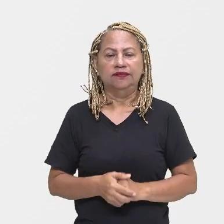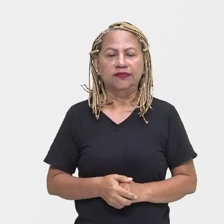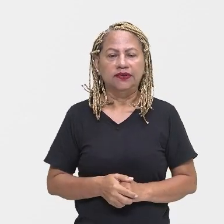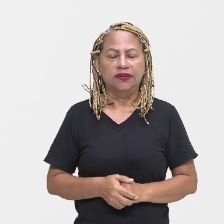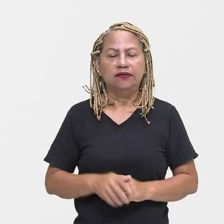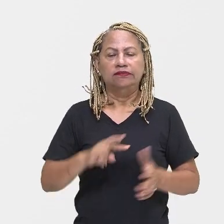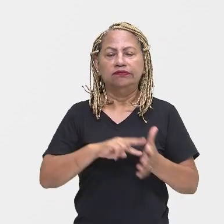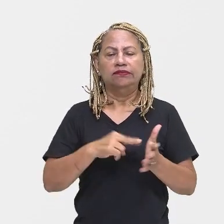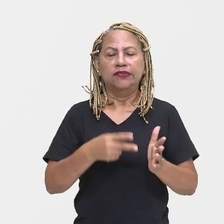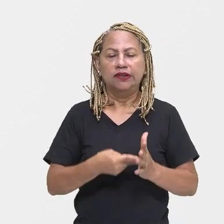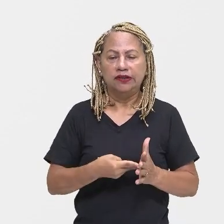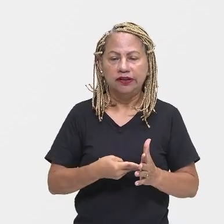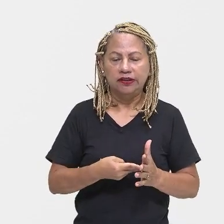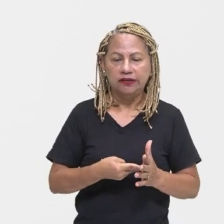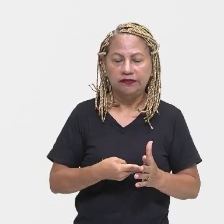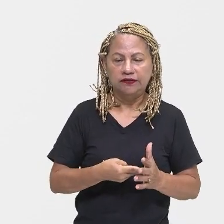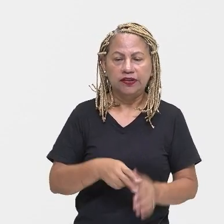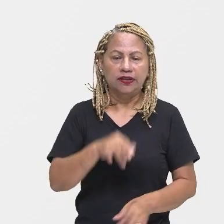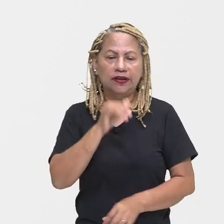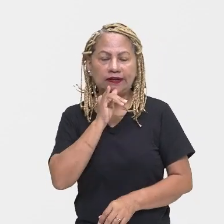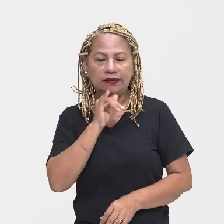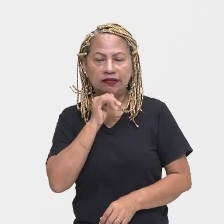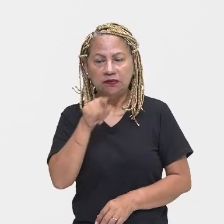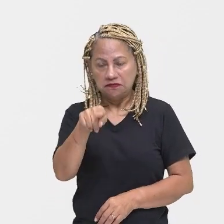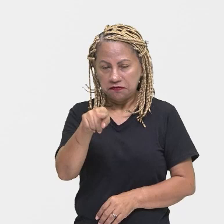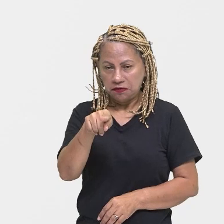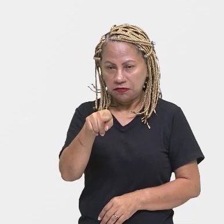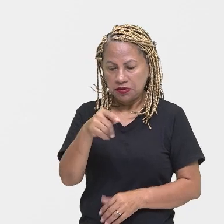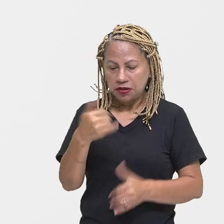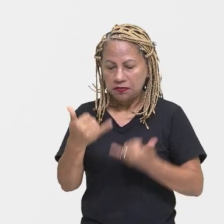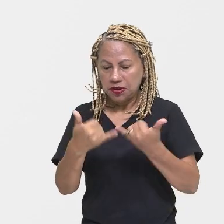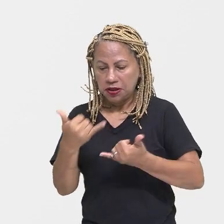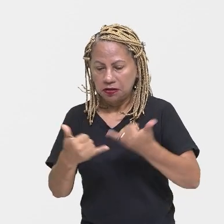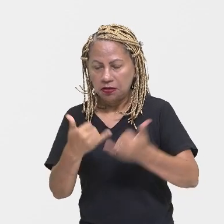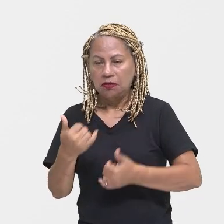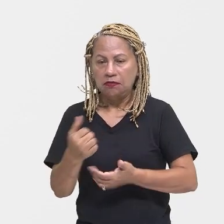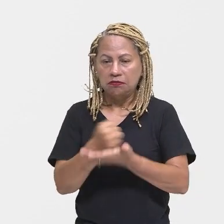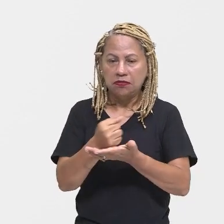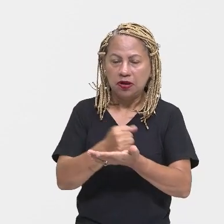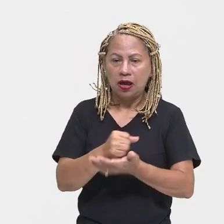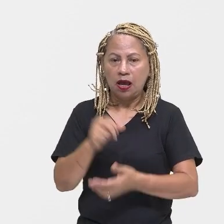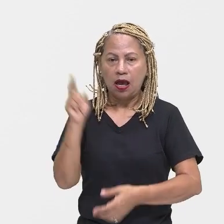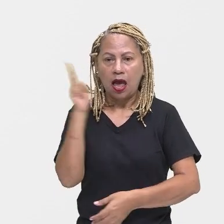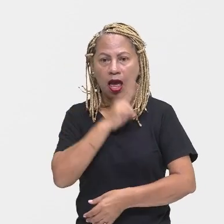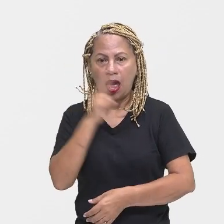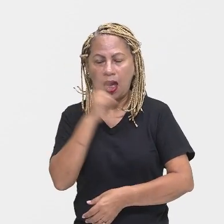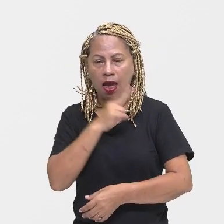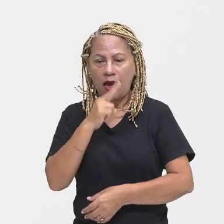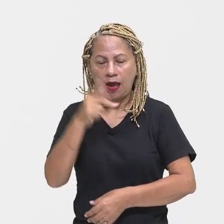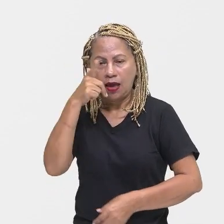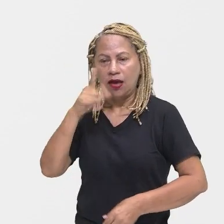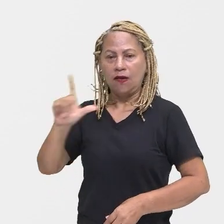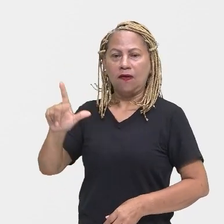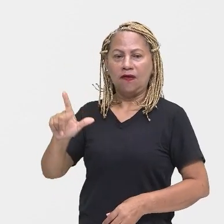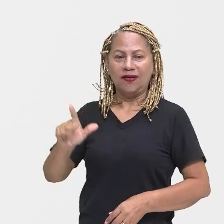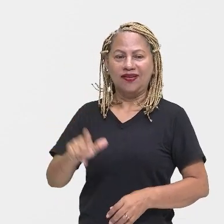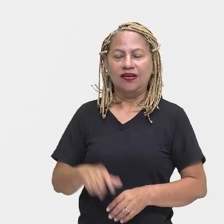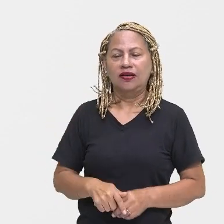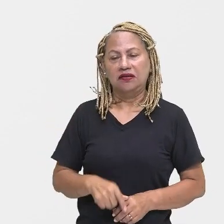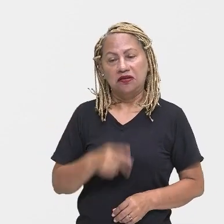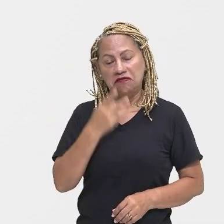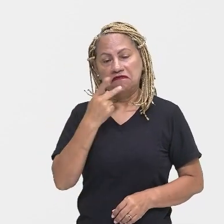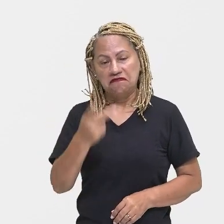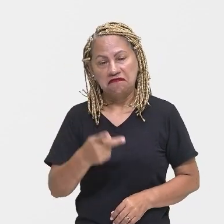por exemplo, se você ganha um jogo muito rapidamente, você pode dizer que esse jogo foi easy. Ou então, se você superou um